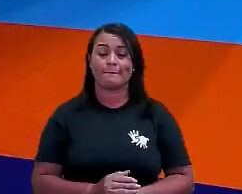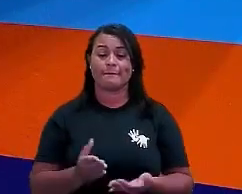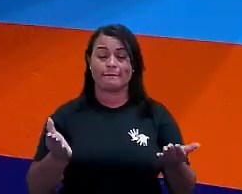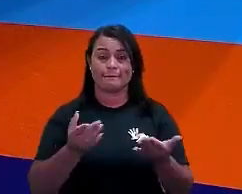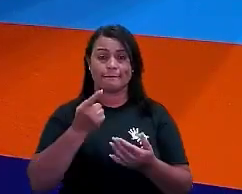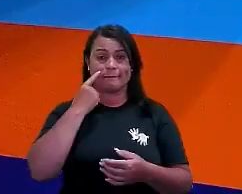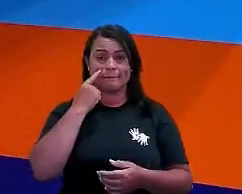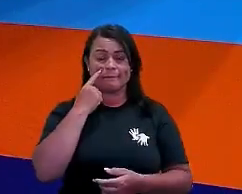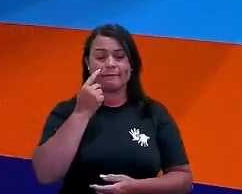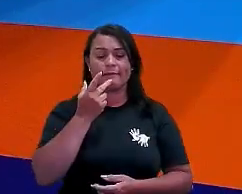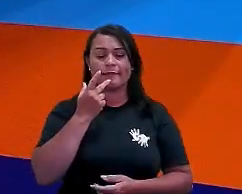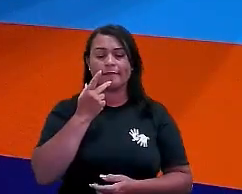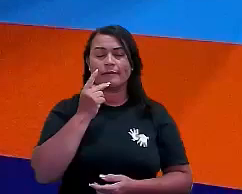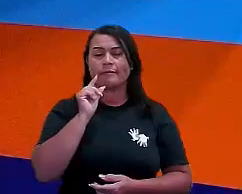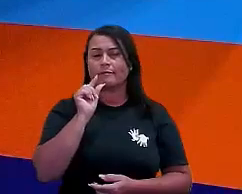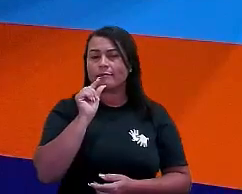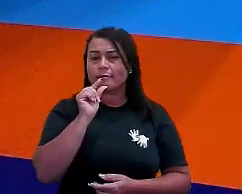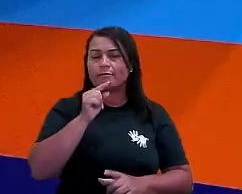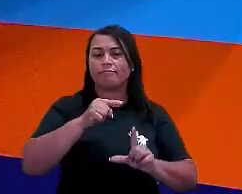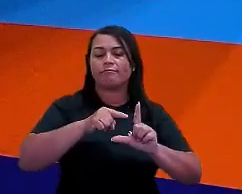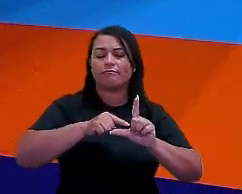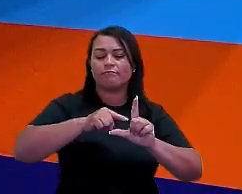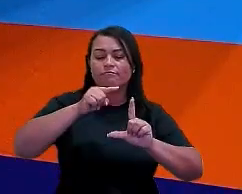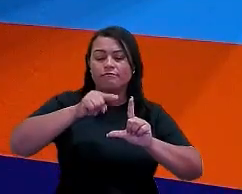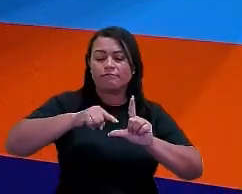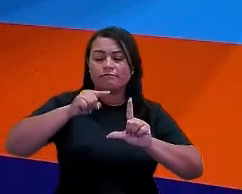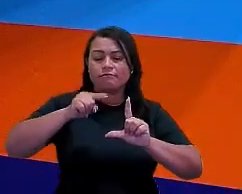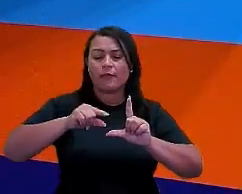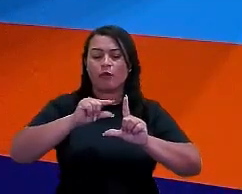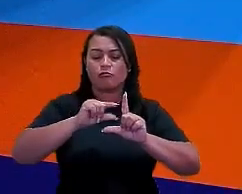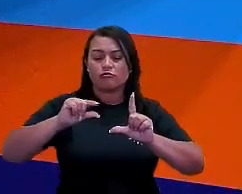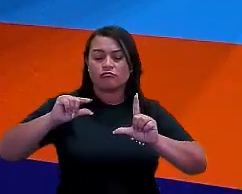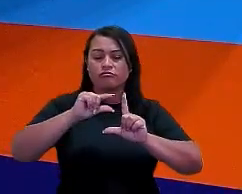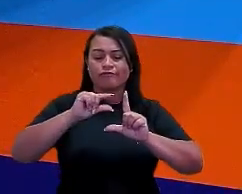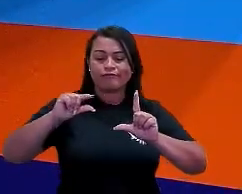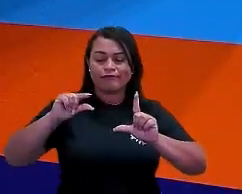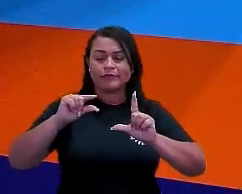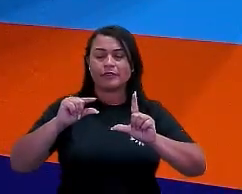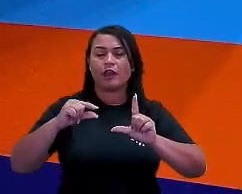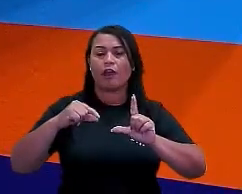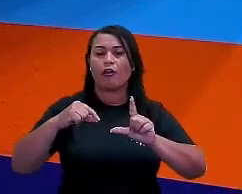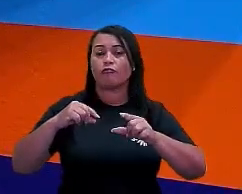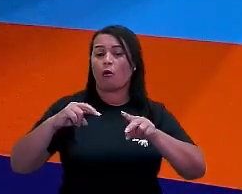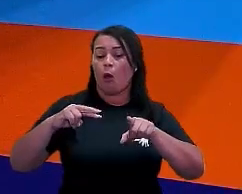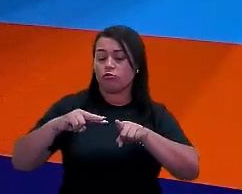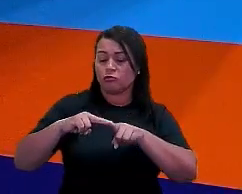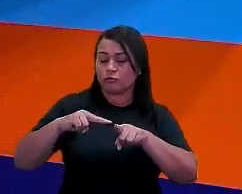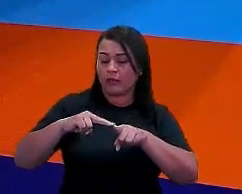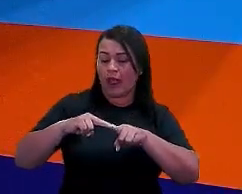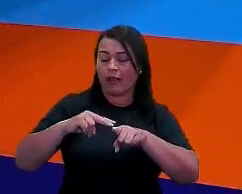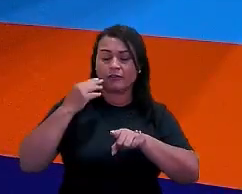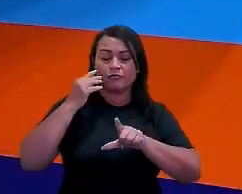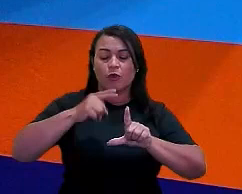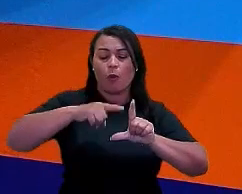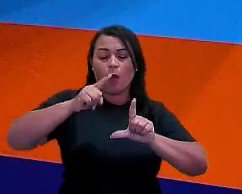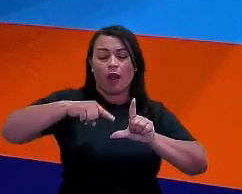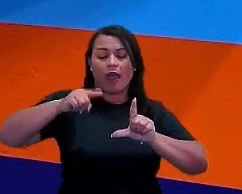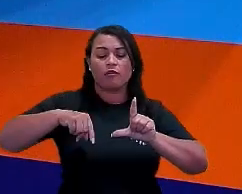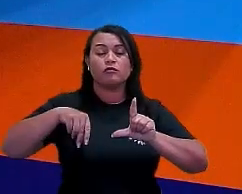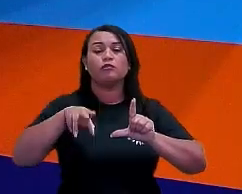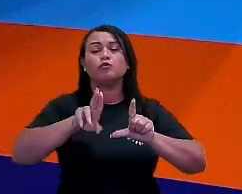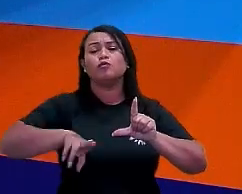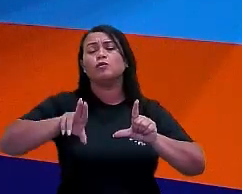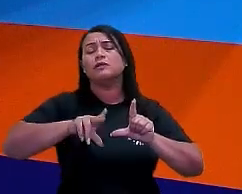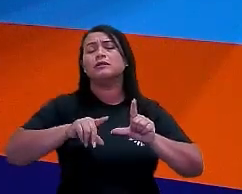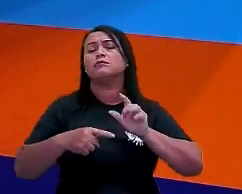Agora a gente vai falar só um pouquinho de gráfico para a gente relembrar, tá bom? Ó, os gráficos são recursos utilizados